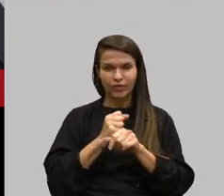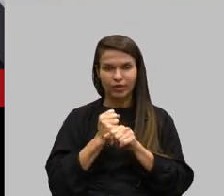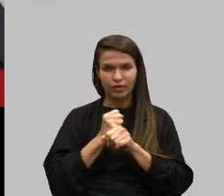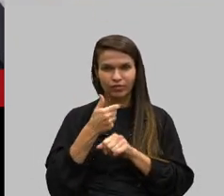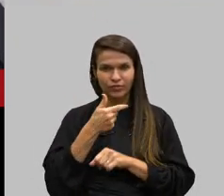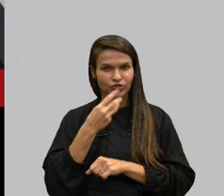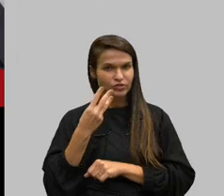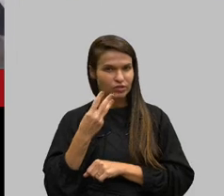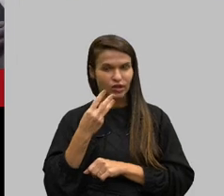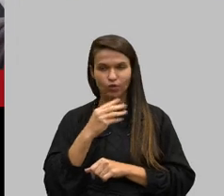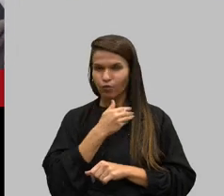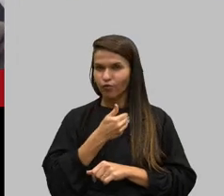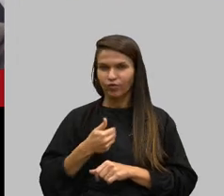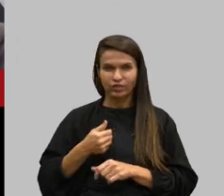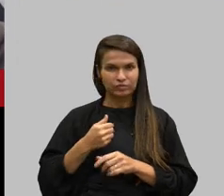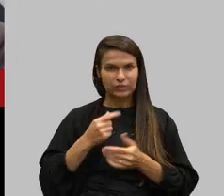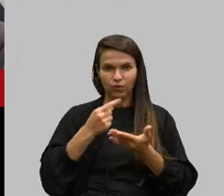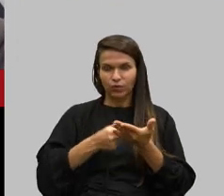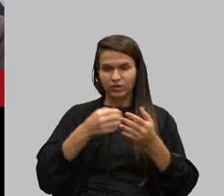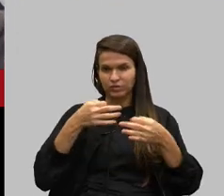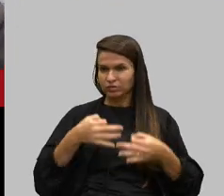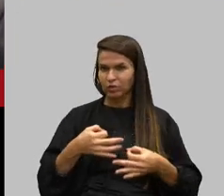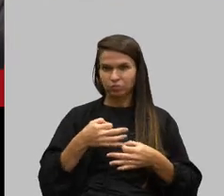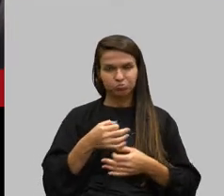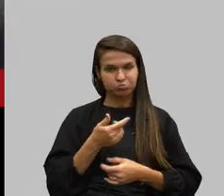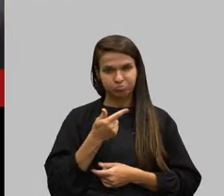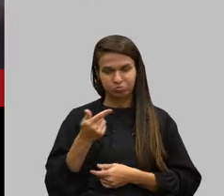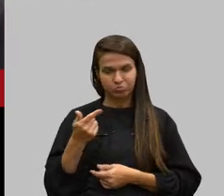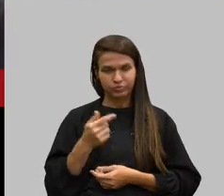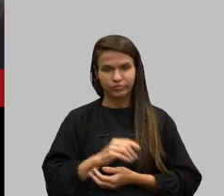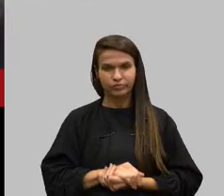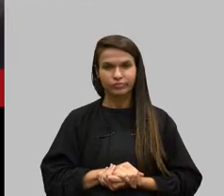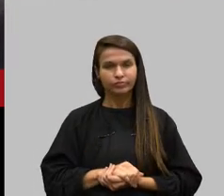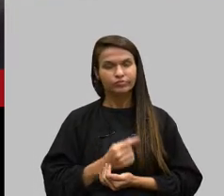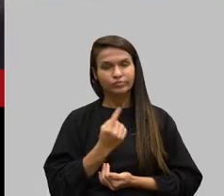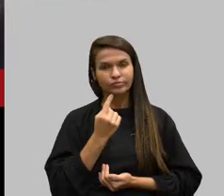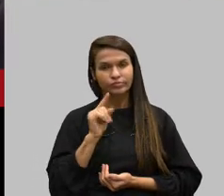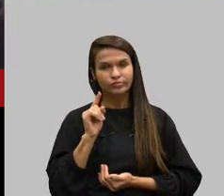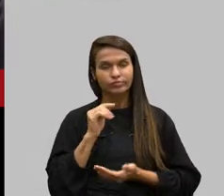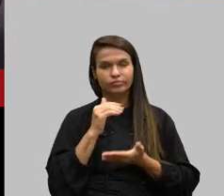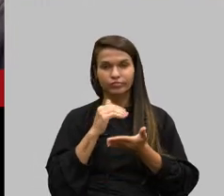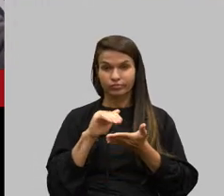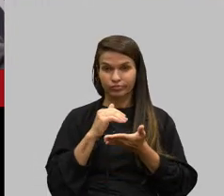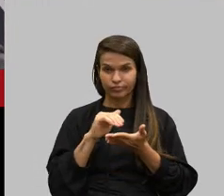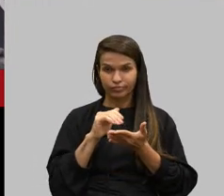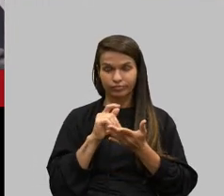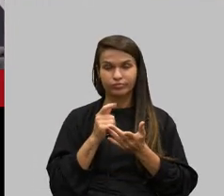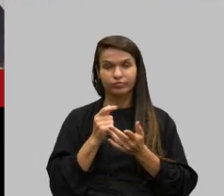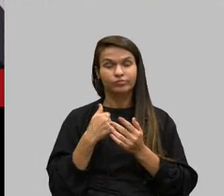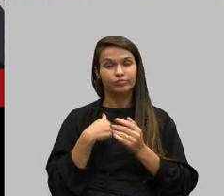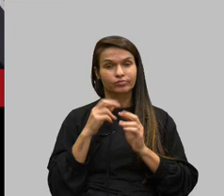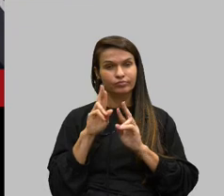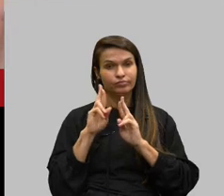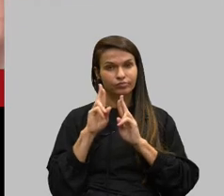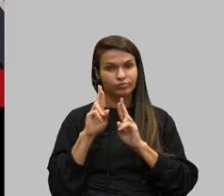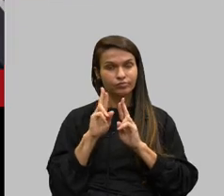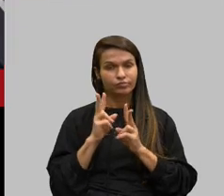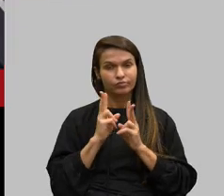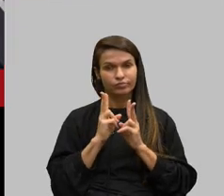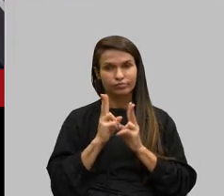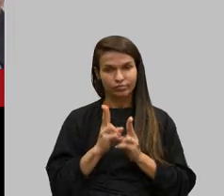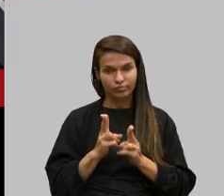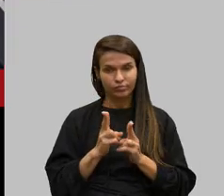cumpriu eh por último secretário eh eu espero que do mesmo jeito que o